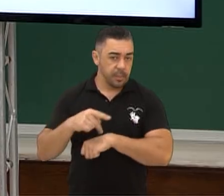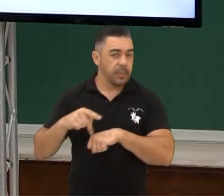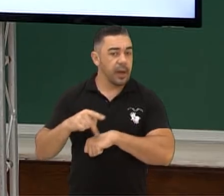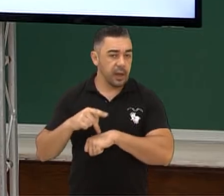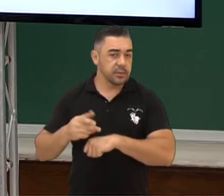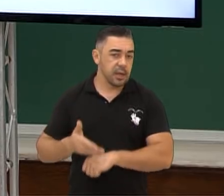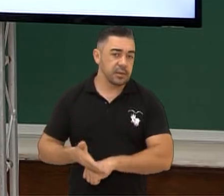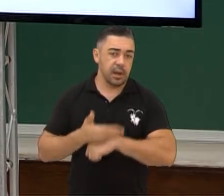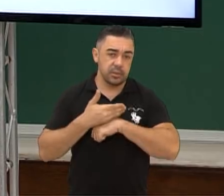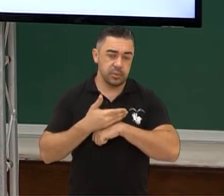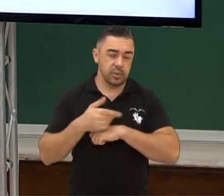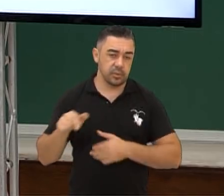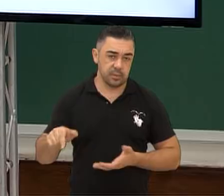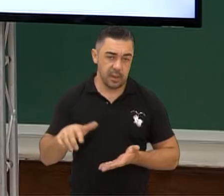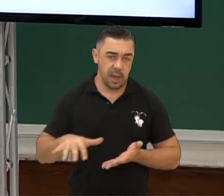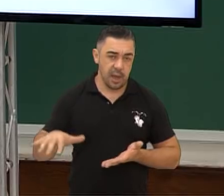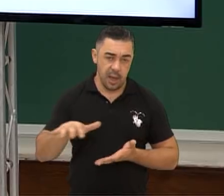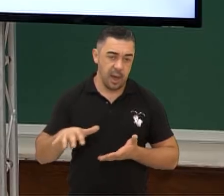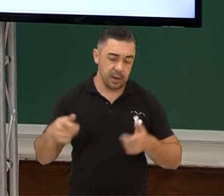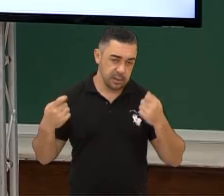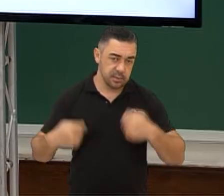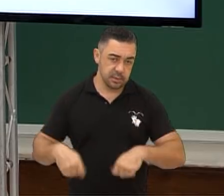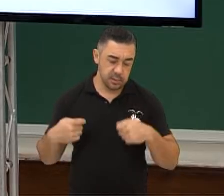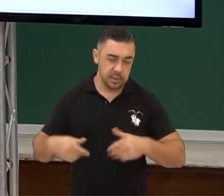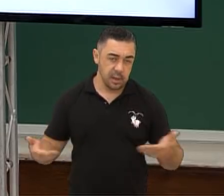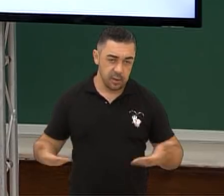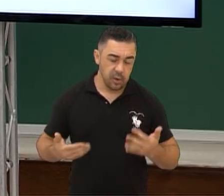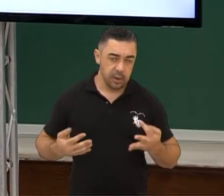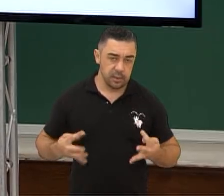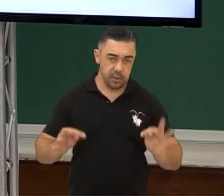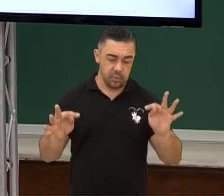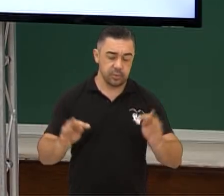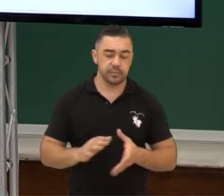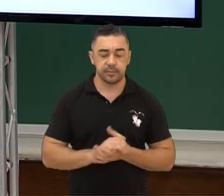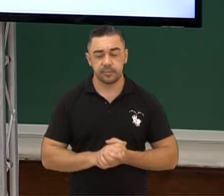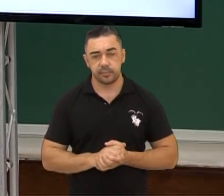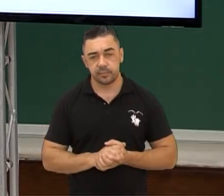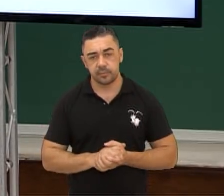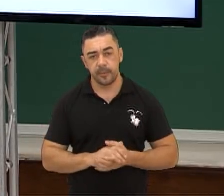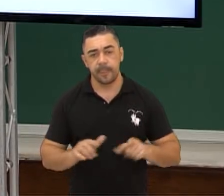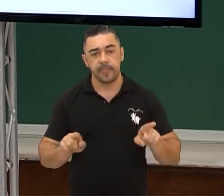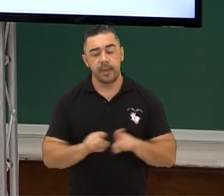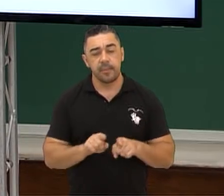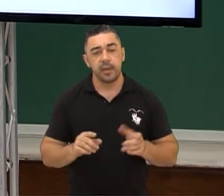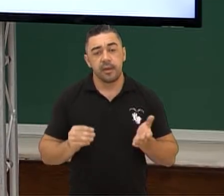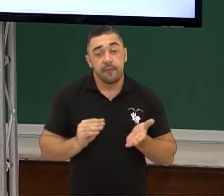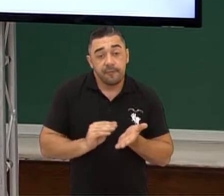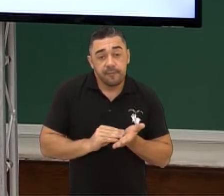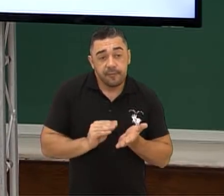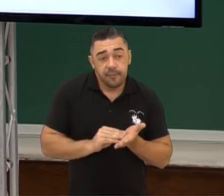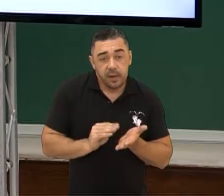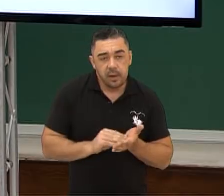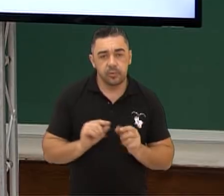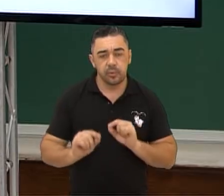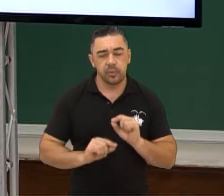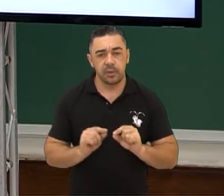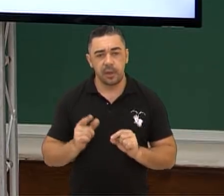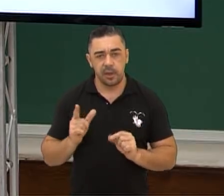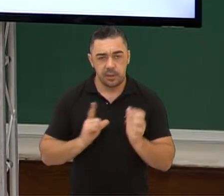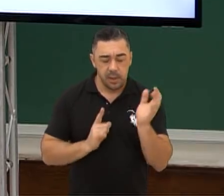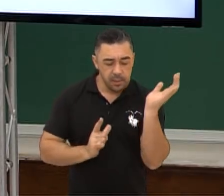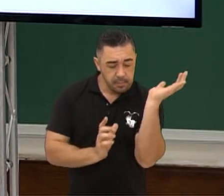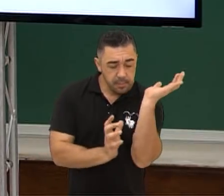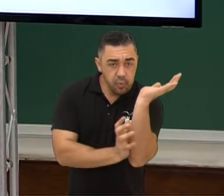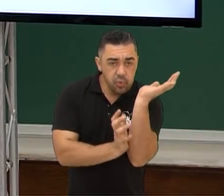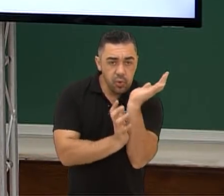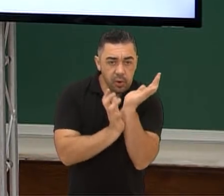nessas áreas necessárias agora nessa modernidade. Ainda, ineficiência e burocracia,